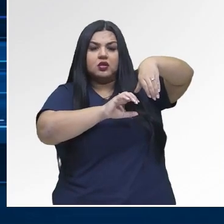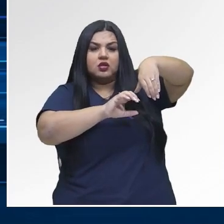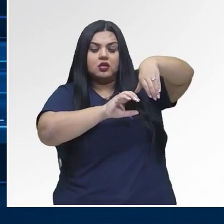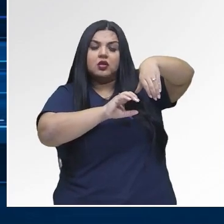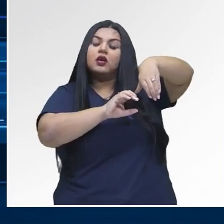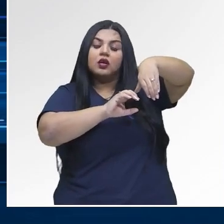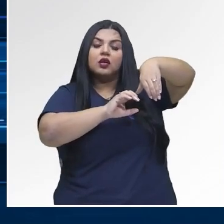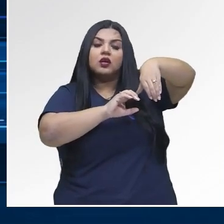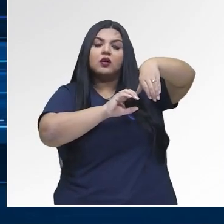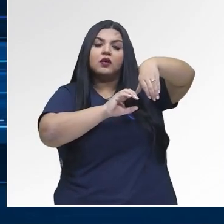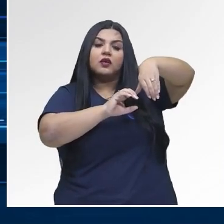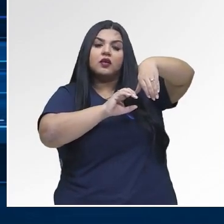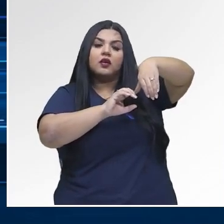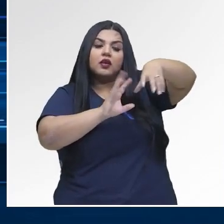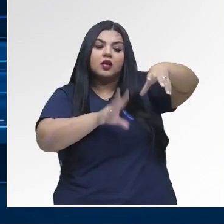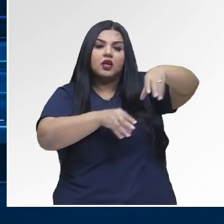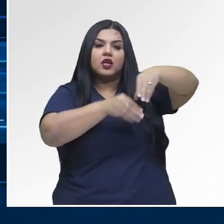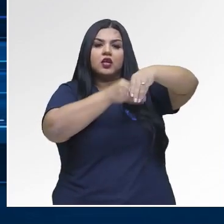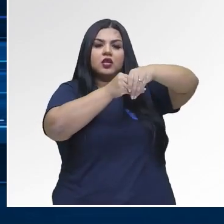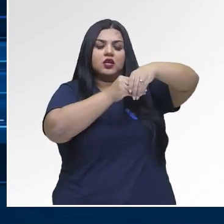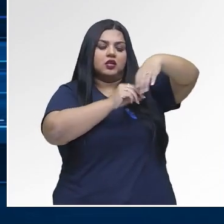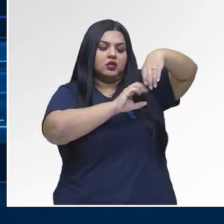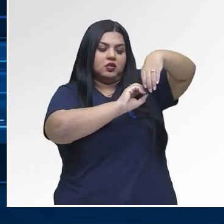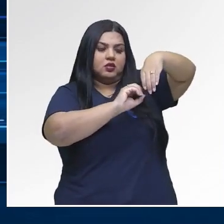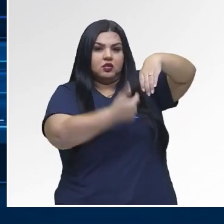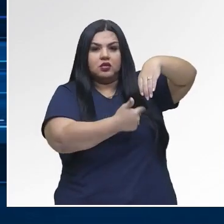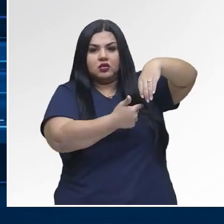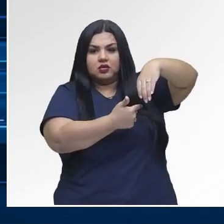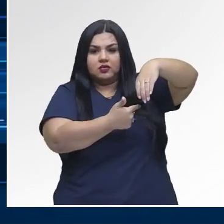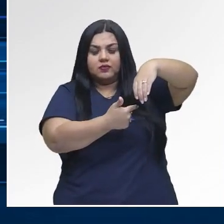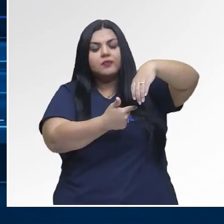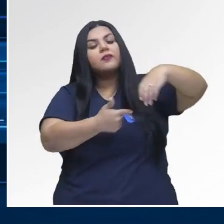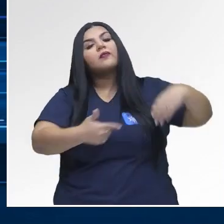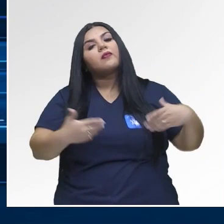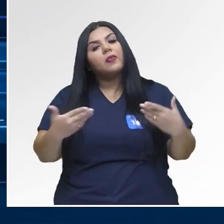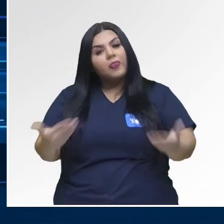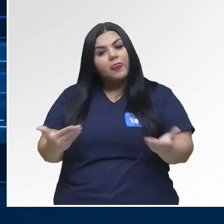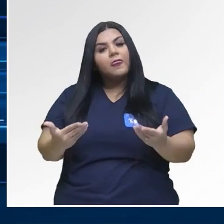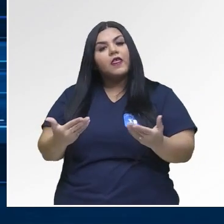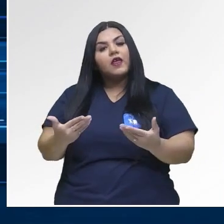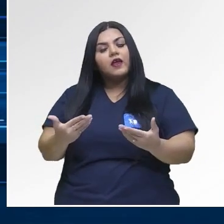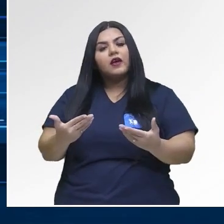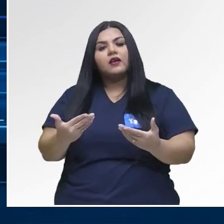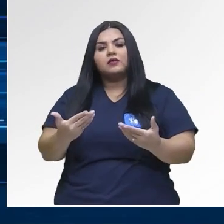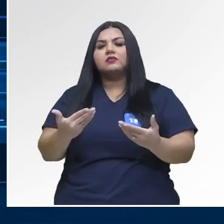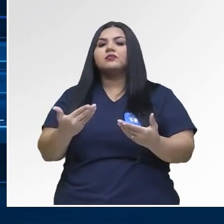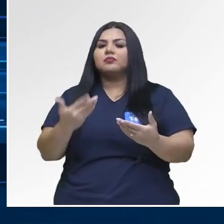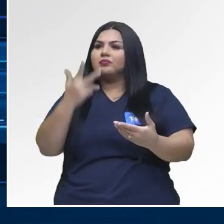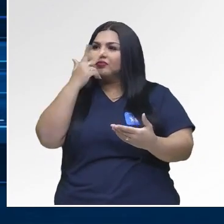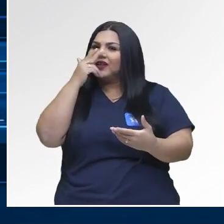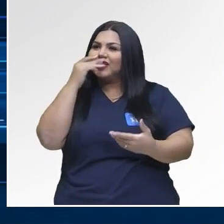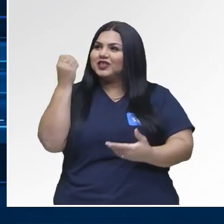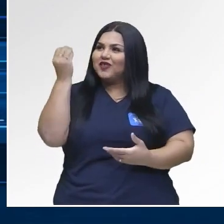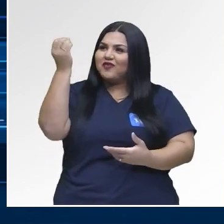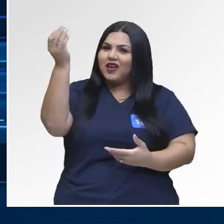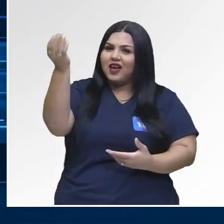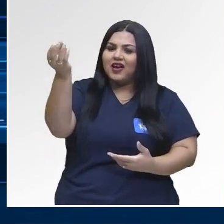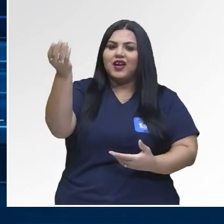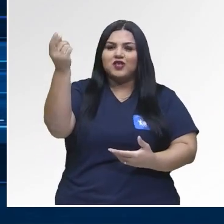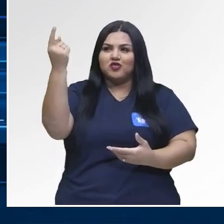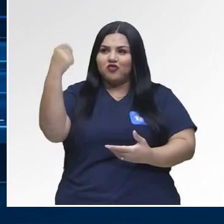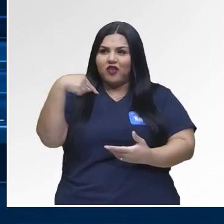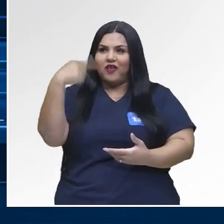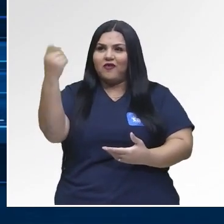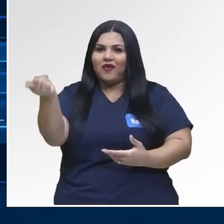e vão se integrar ali com o oxigênio, tá bom? E aí elas não perdem a viagem, já leva esse oxigênio para as células de